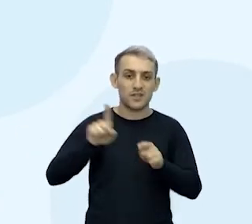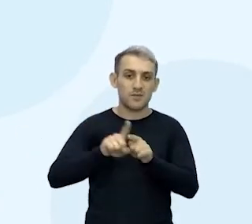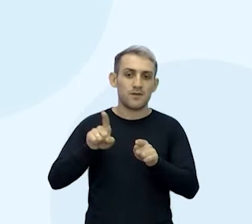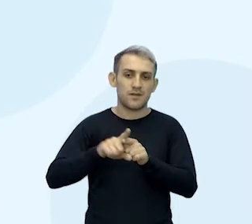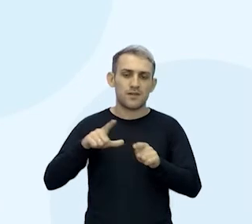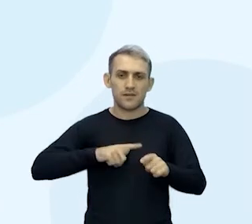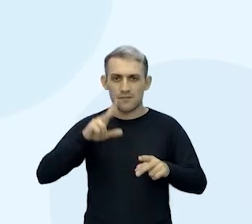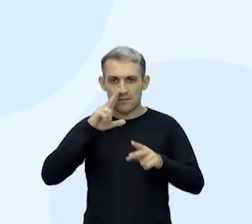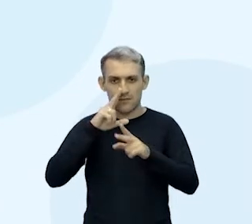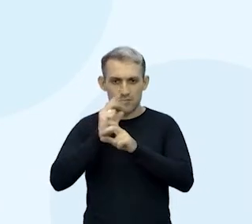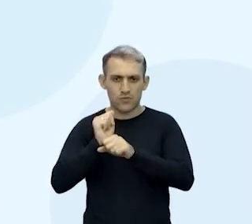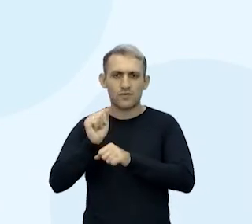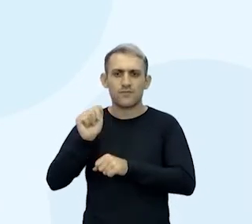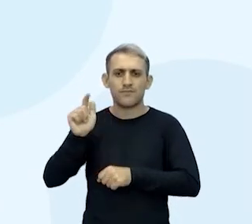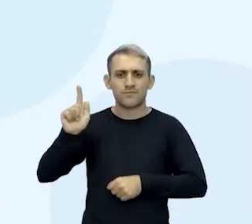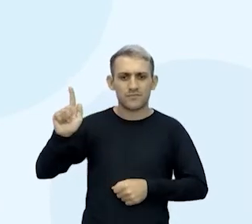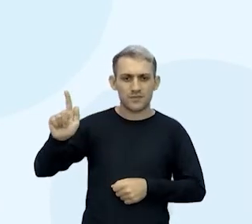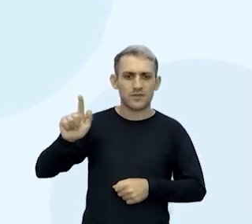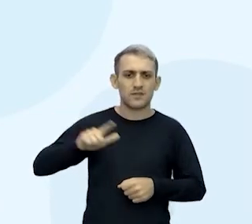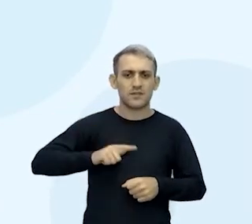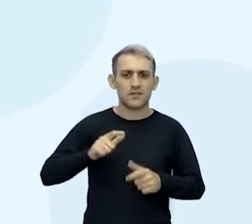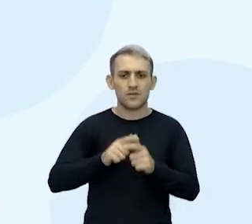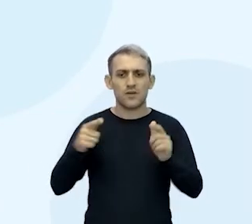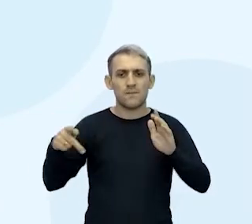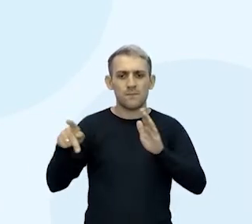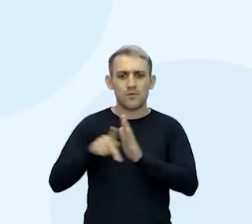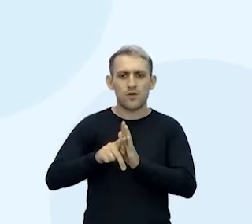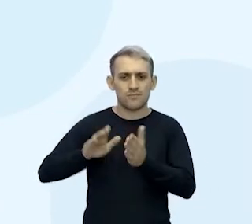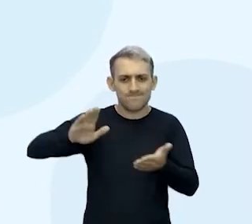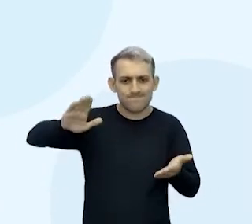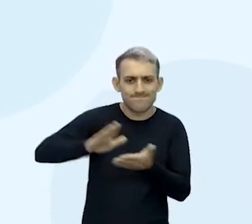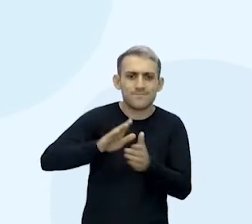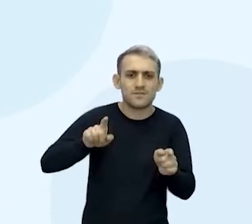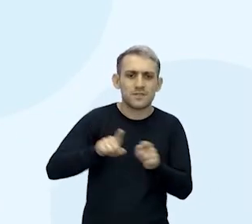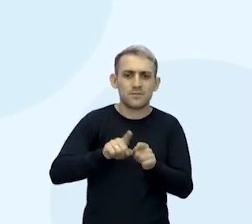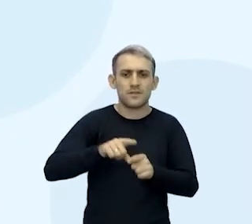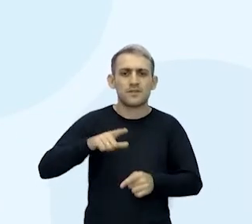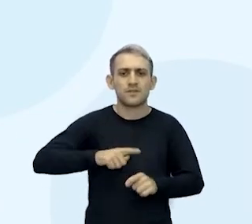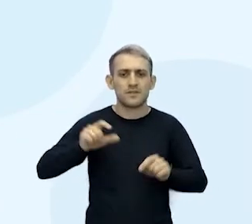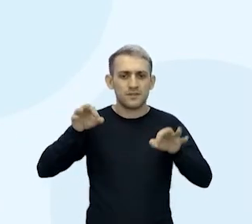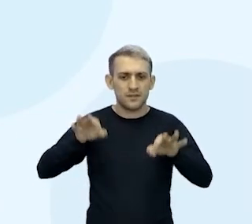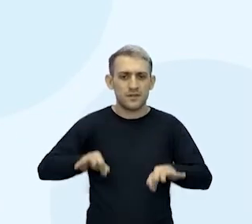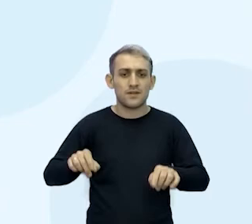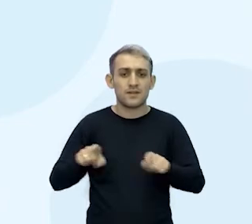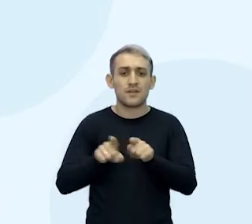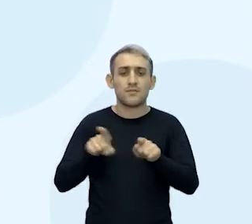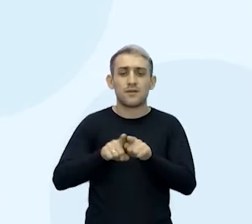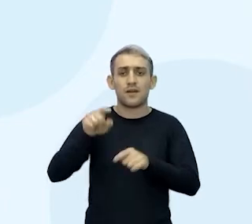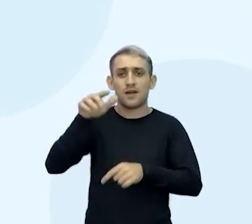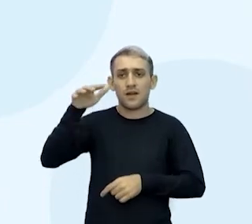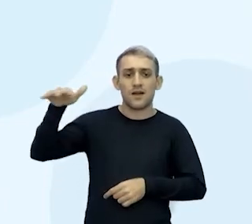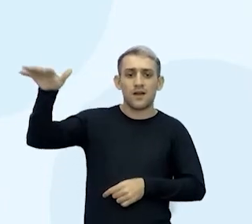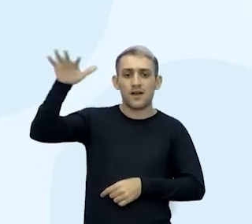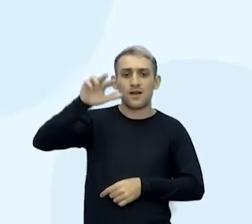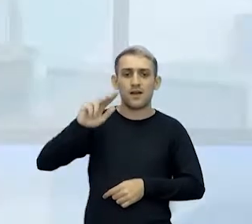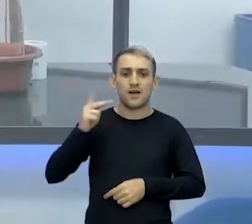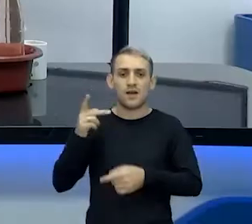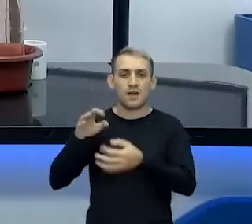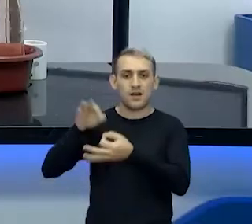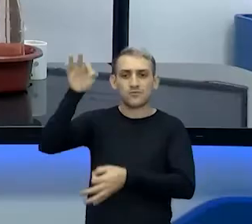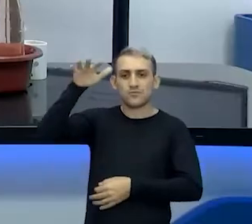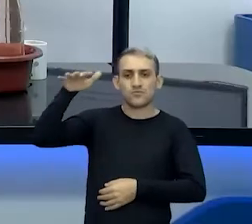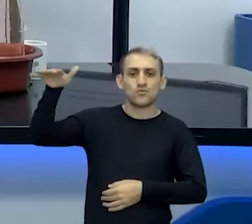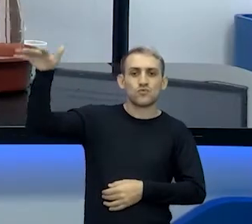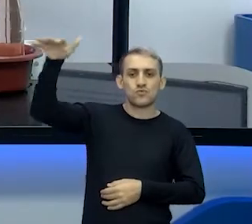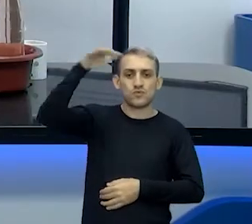tem força gravitacional, a massa gigantesca em cima de você, né? Então você tem campo gravitacional. E também tem a relação da pressão atmosférica, que está